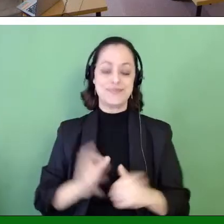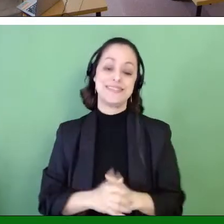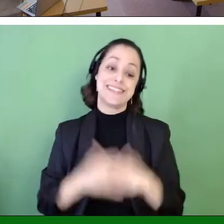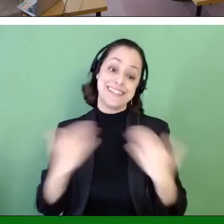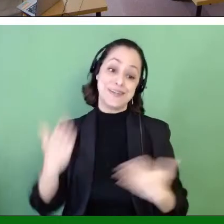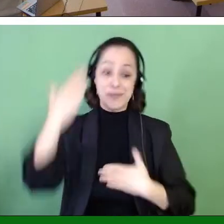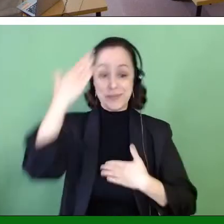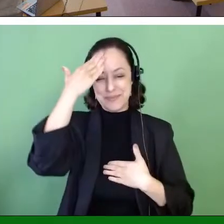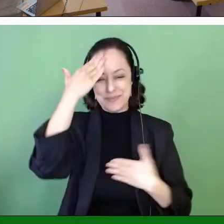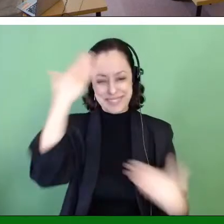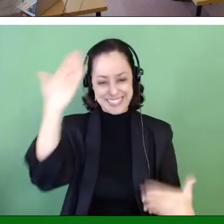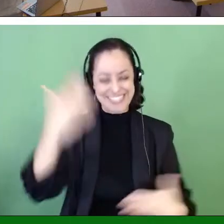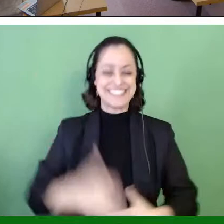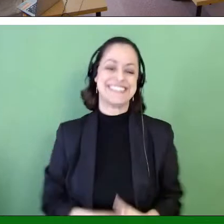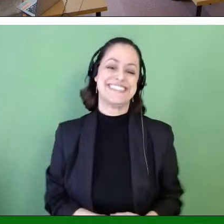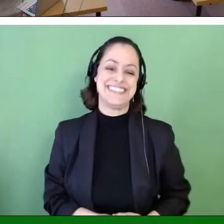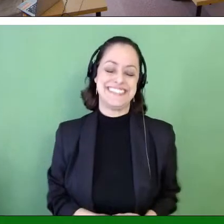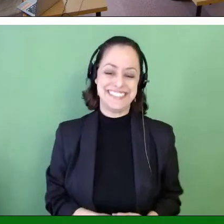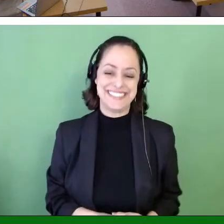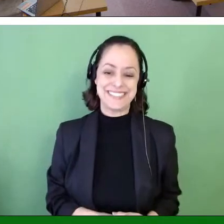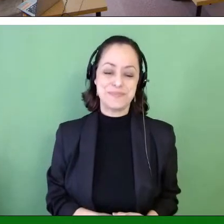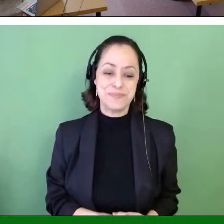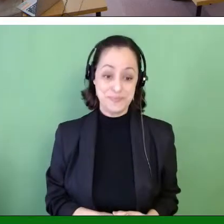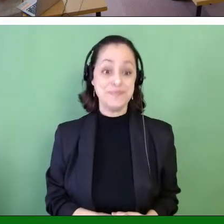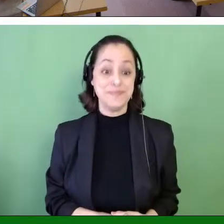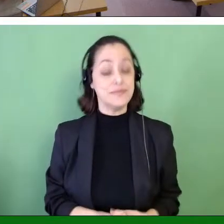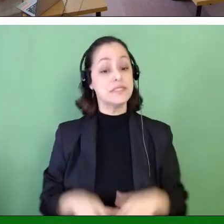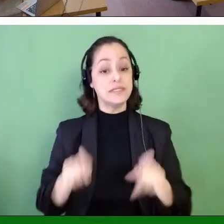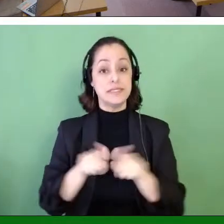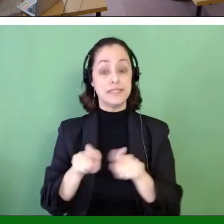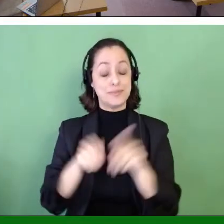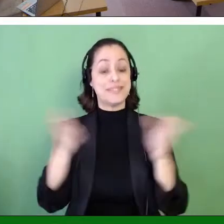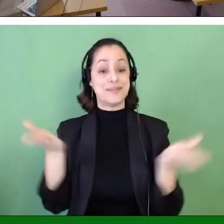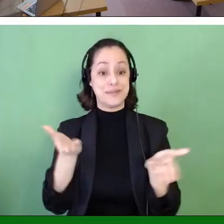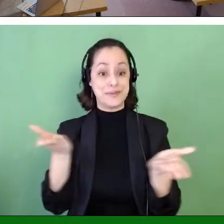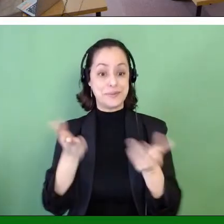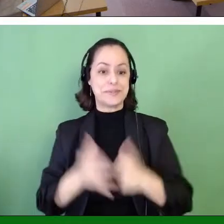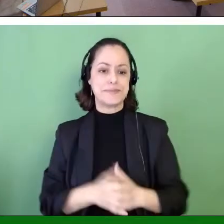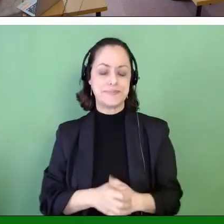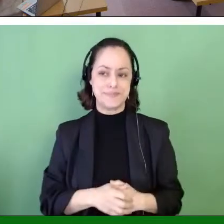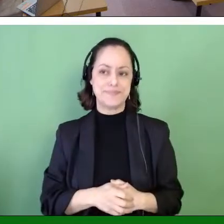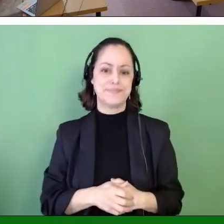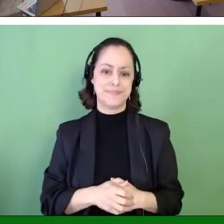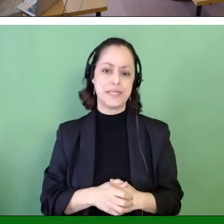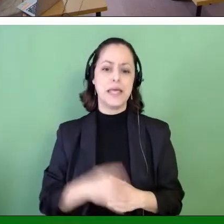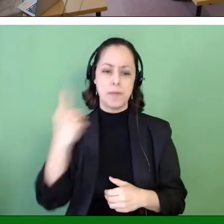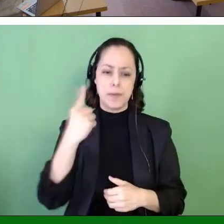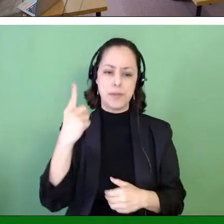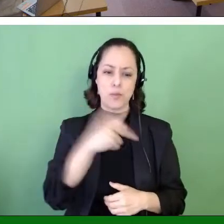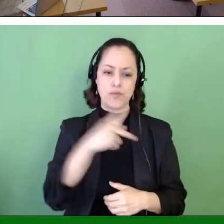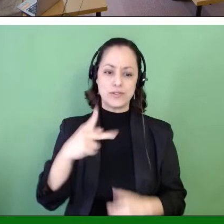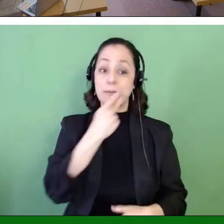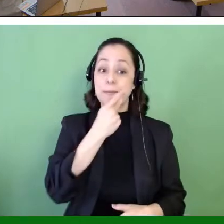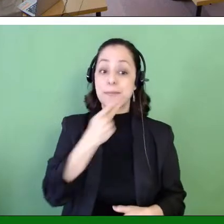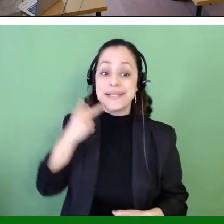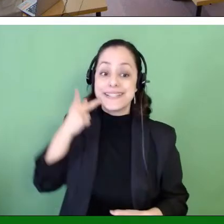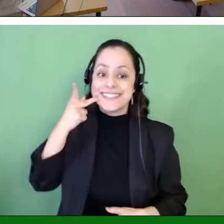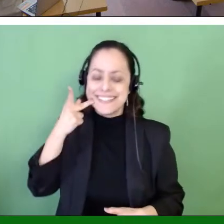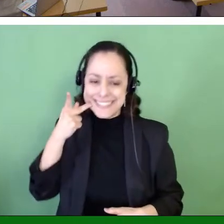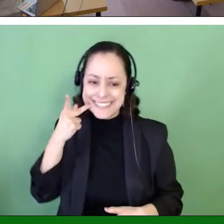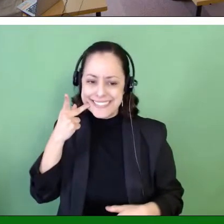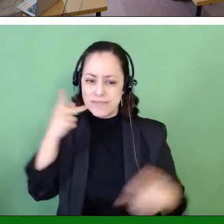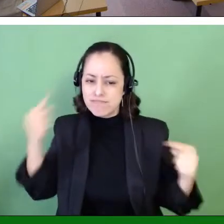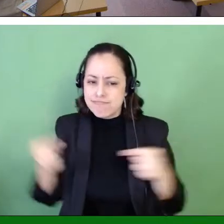obrigada. Bom, vou comentar as perguntas da professora Patrícia, que eu acho que casam um pouco com a do professor